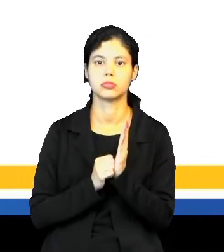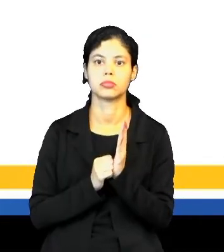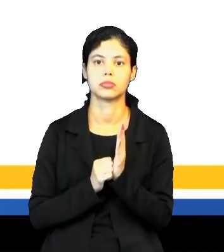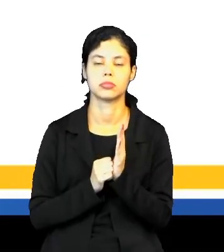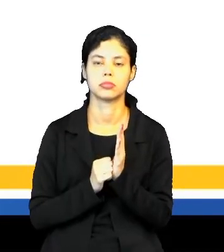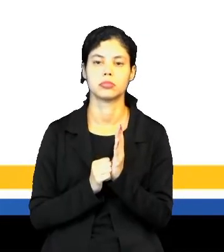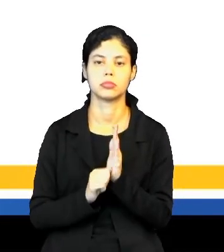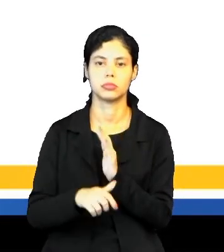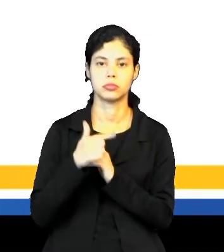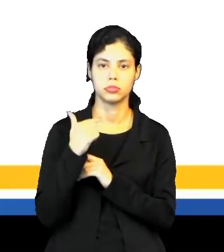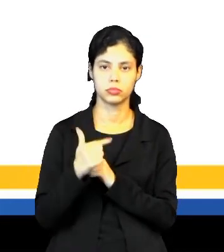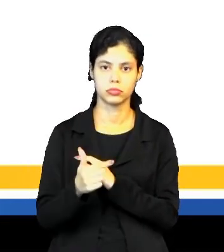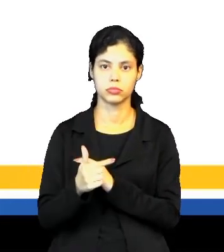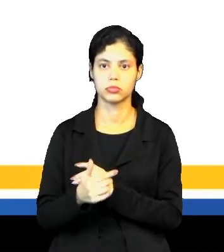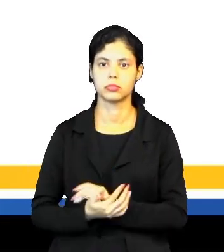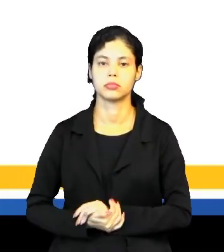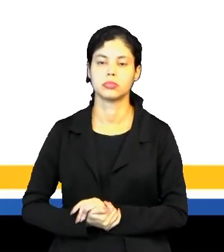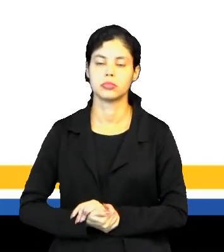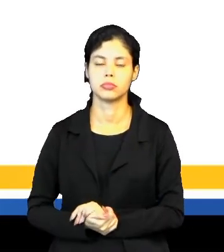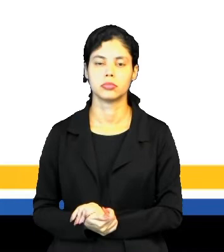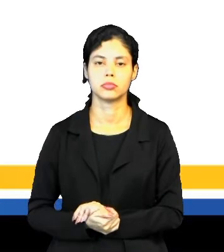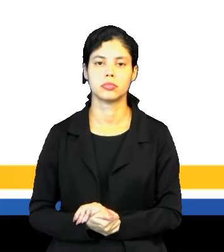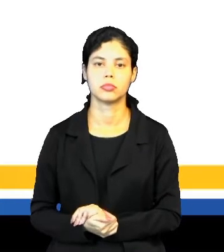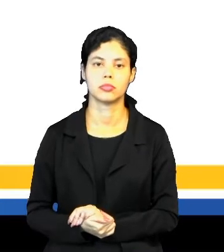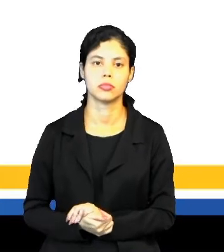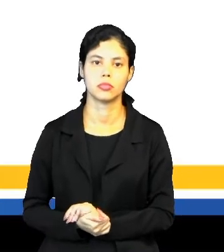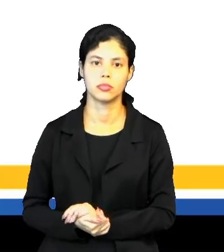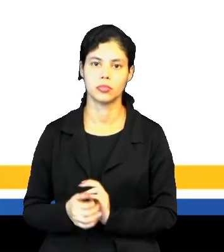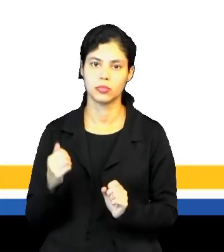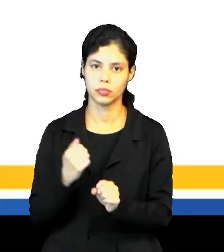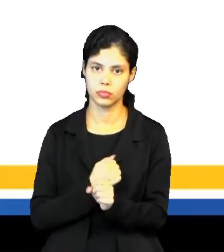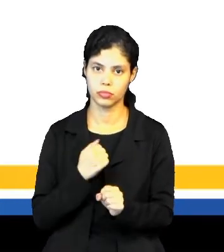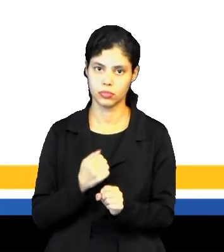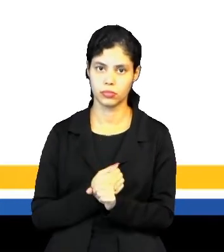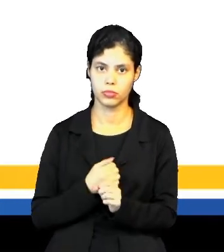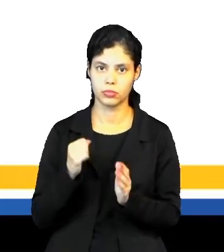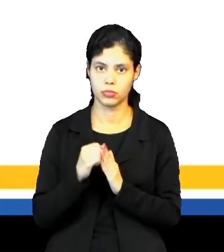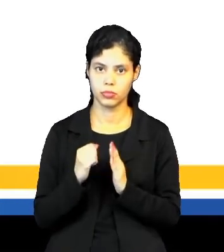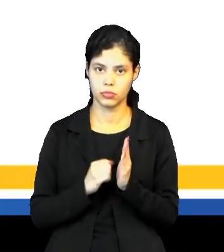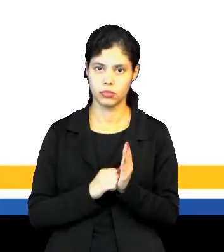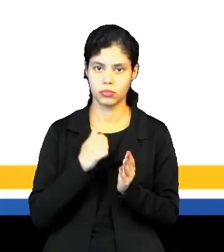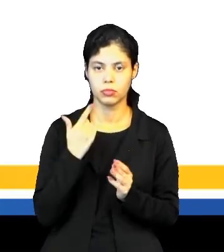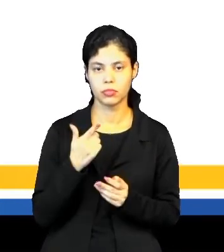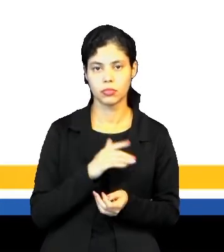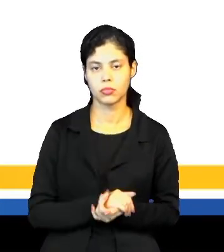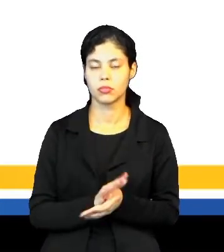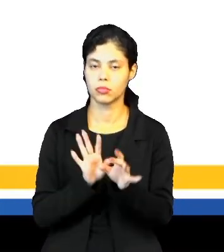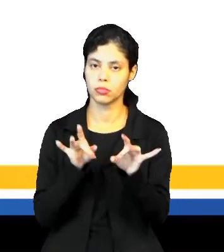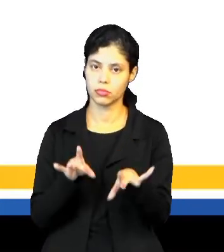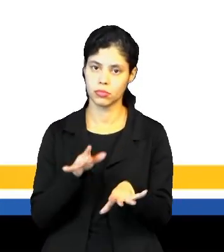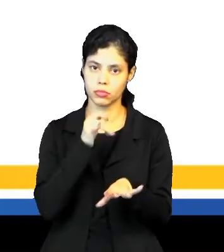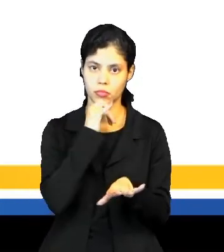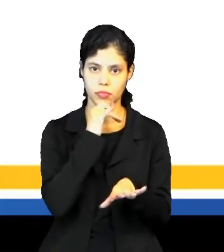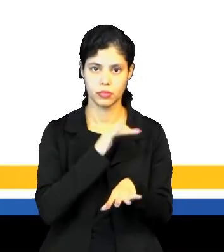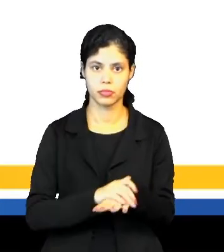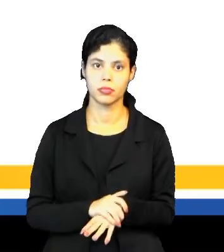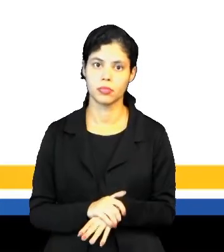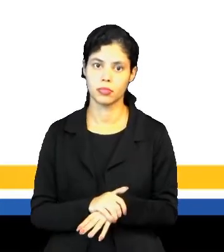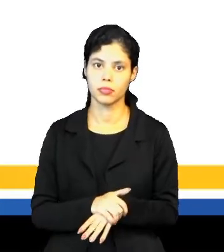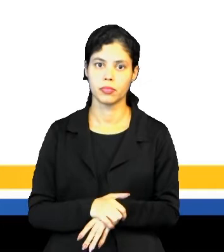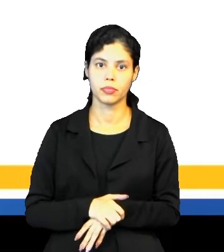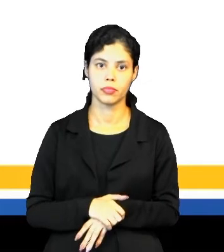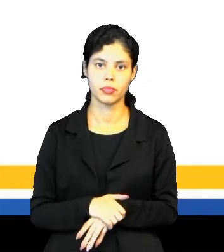nós estamos falando do século 2. Portanto, ano 101, século 2. E o nosso último exemplo,